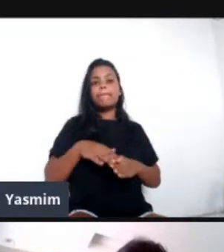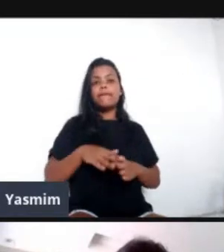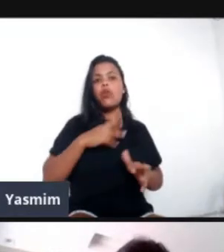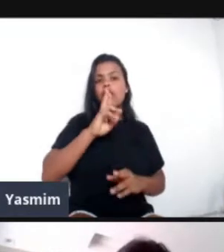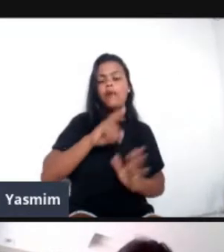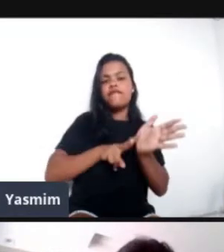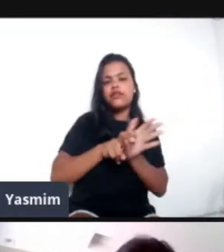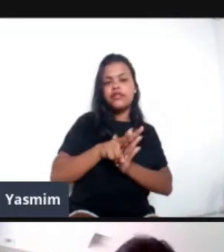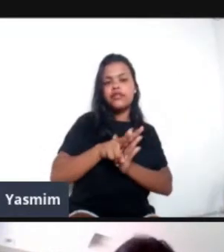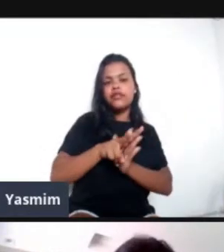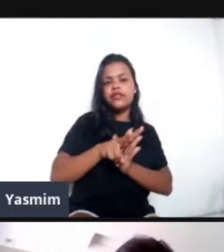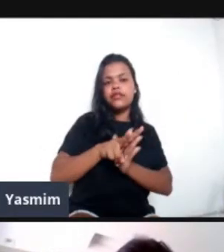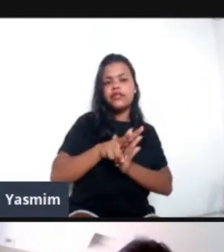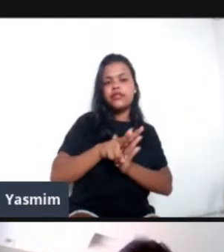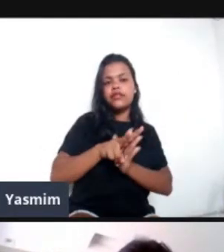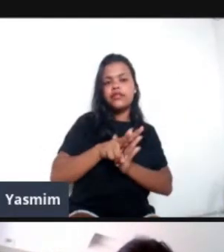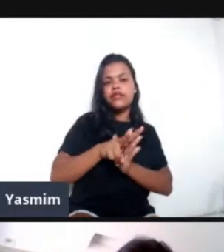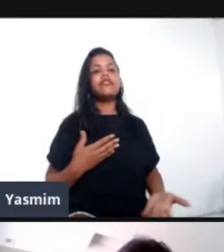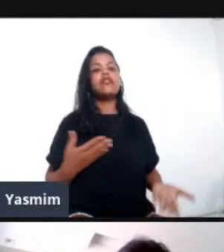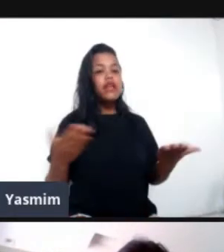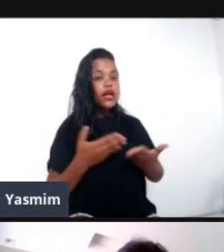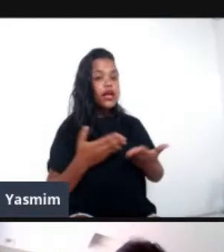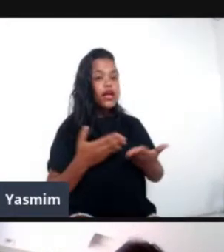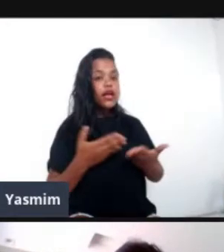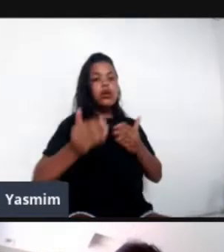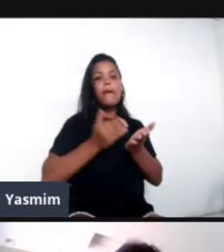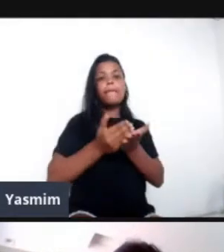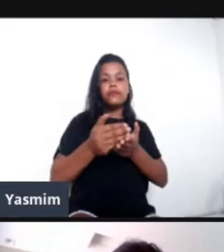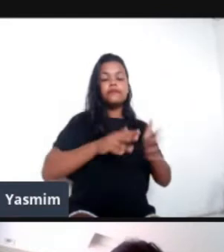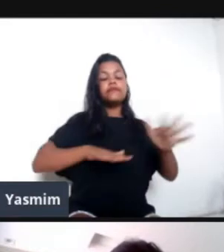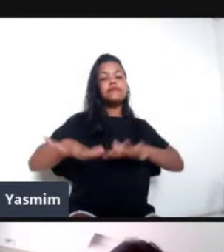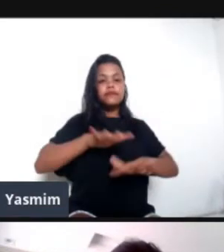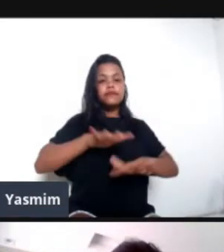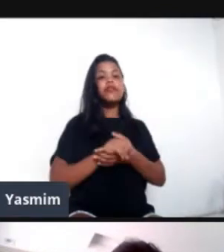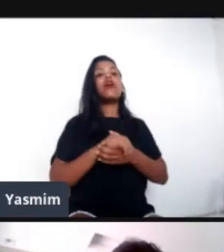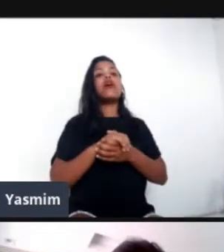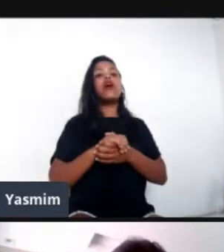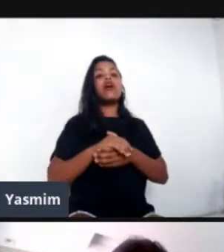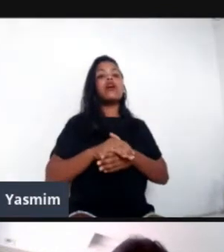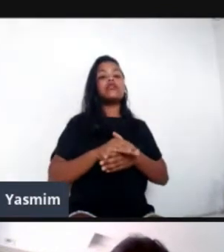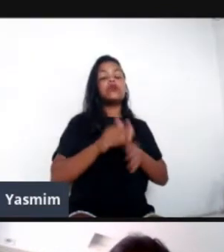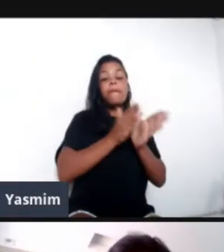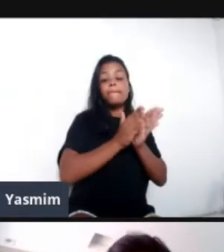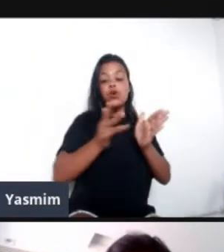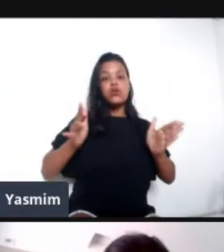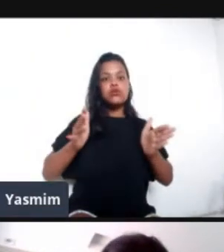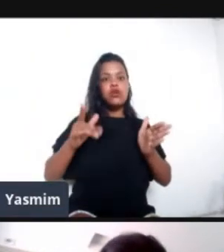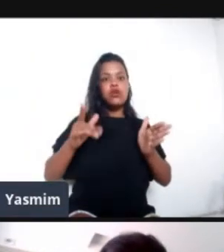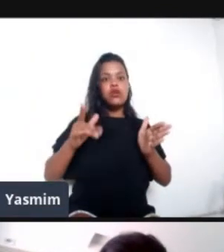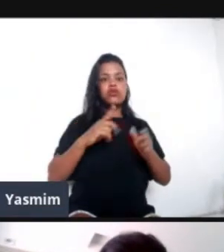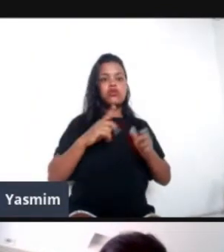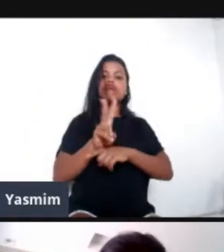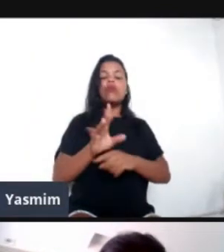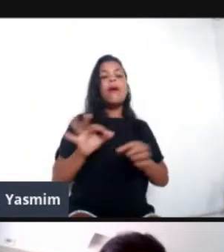E aí todo esse processo da resposta imune inata, ela é mais rápida, ela já está pronta. Então, ela acontece logo nos primeiros momentos